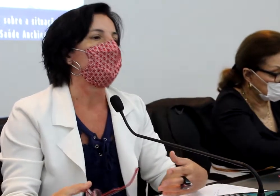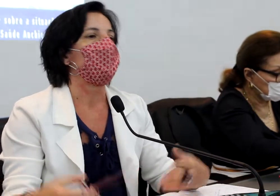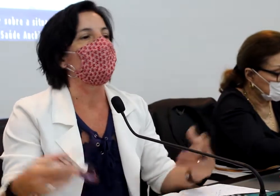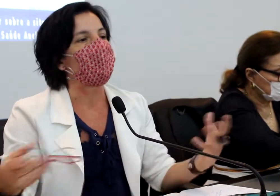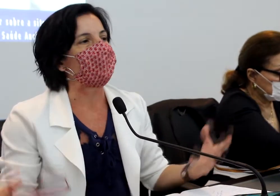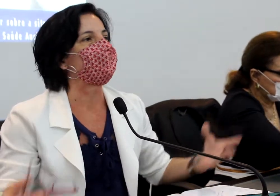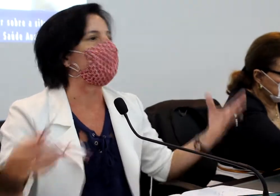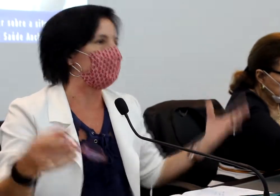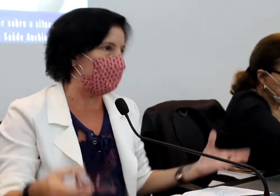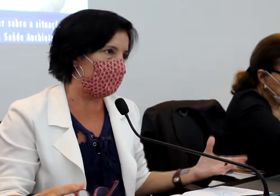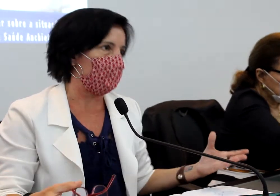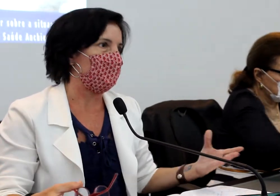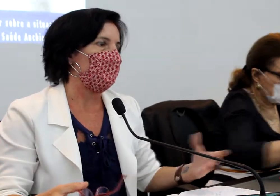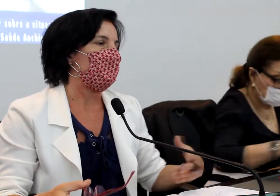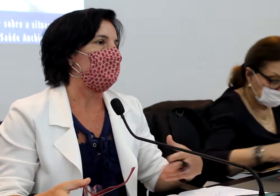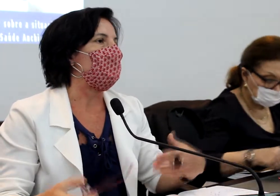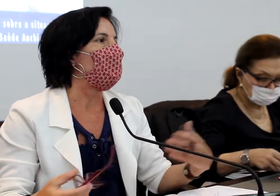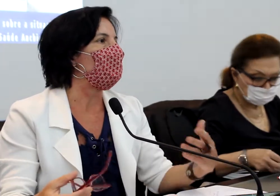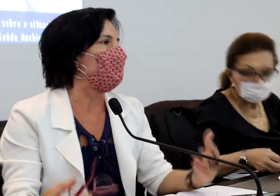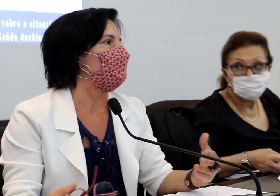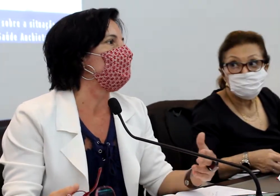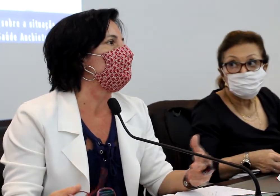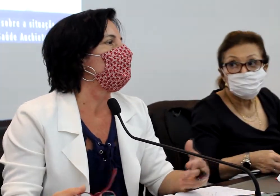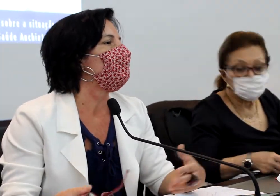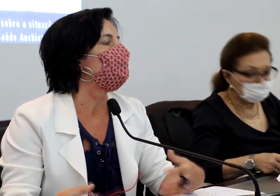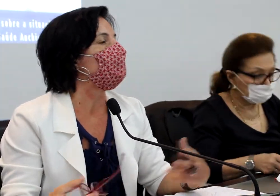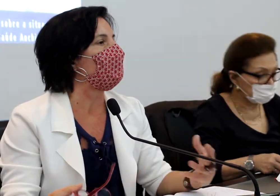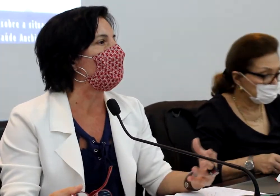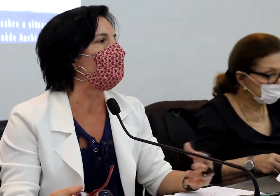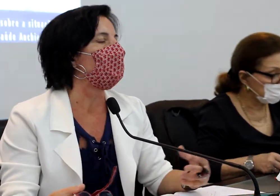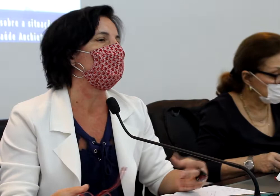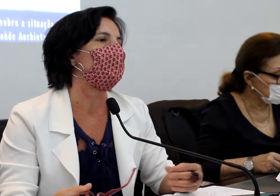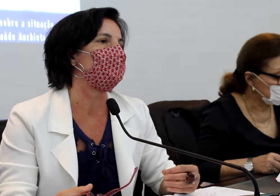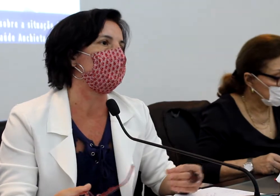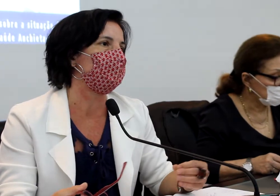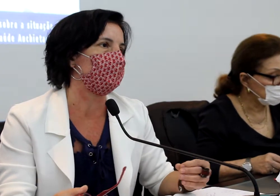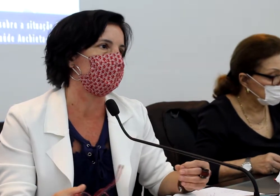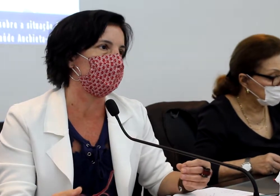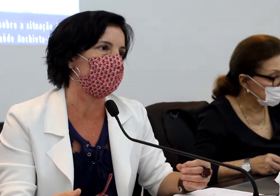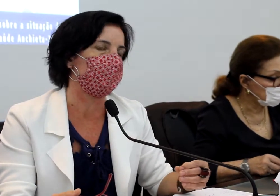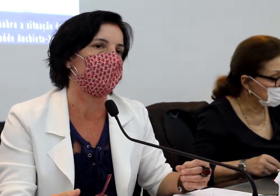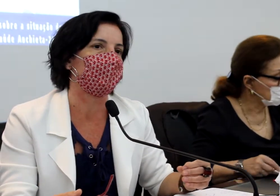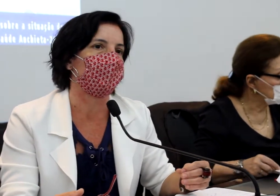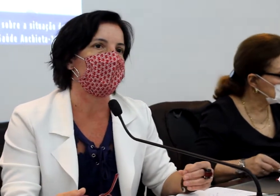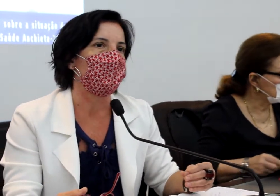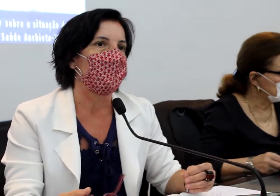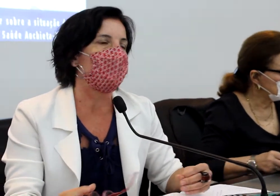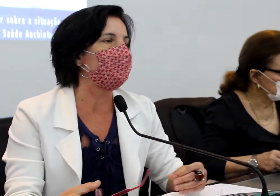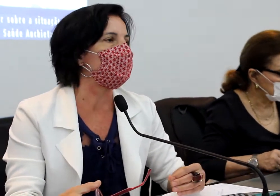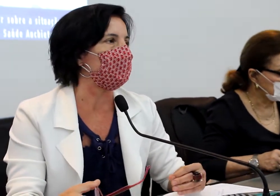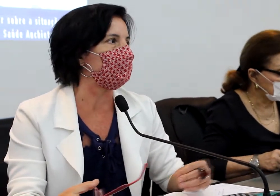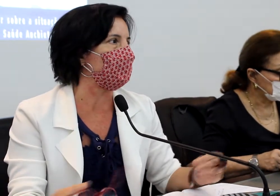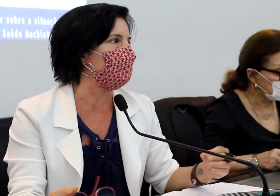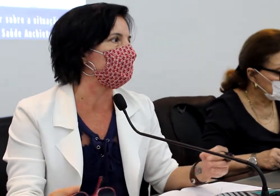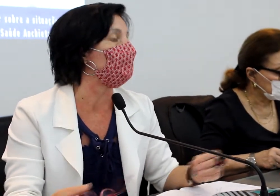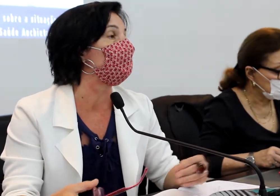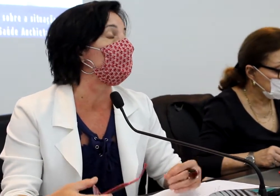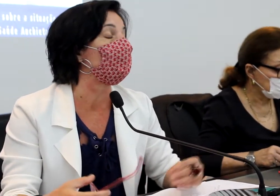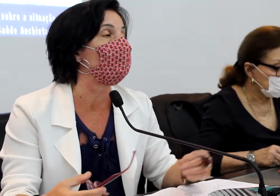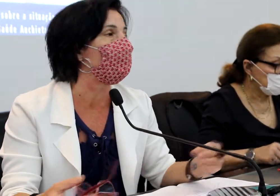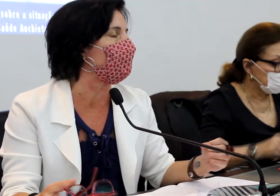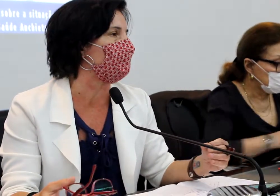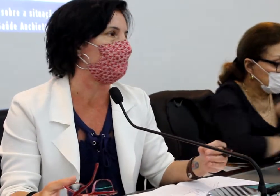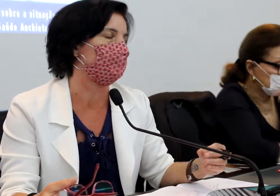moradia e com base na lei, eu penso que tirar as pessoas do Anchieta é uma excrescência, é